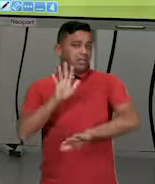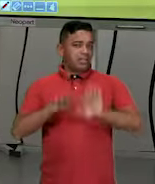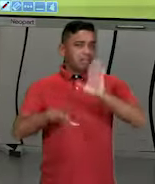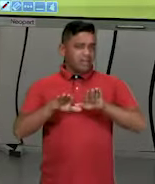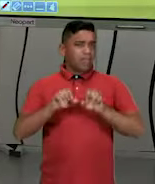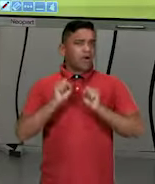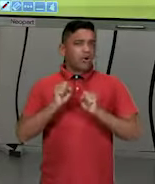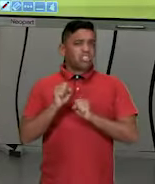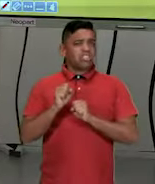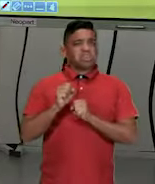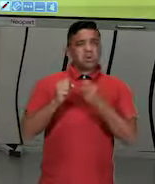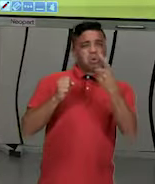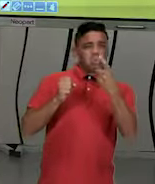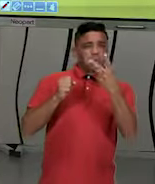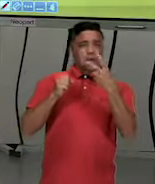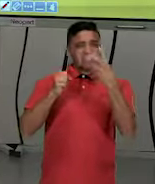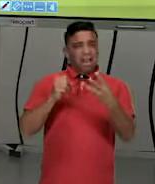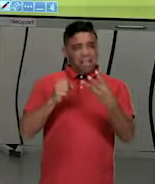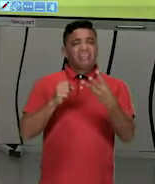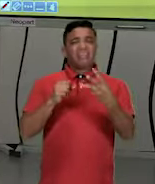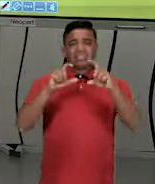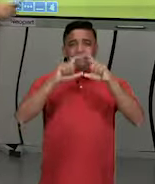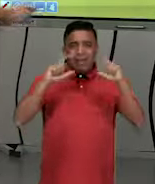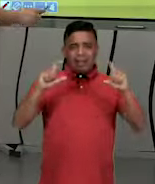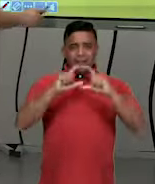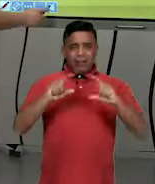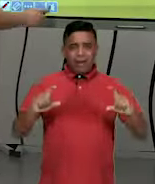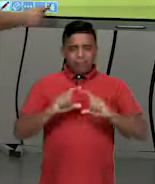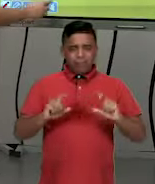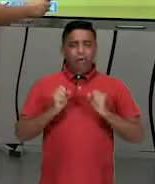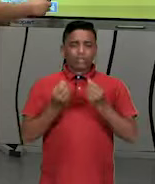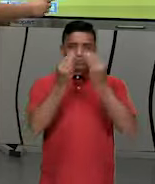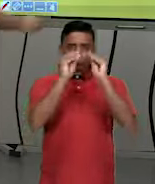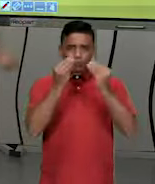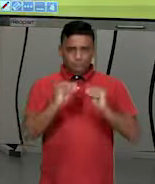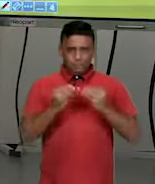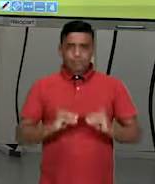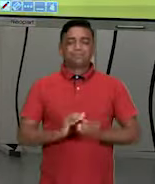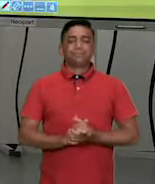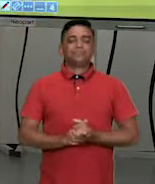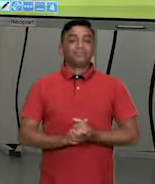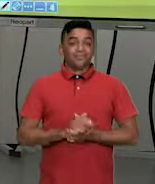poder utilizar em um mesmo parágrafo. Vamos continuar.